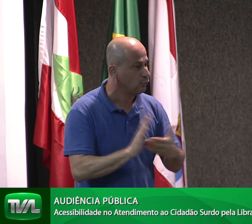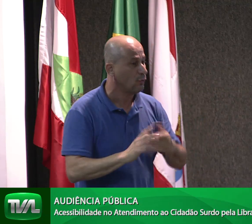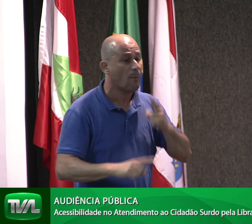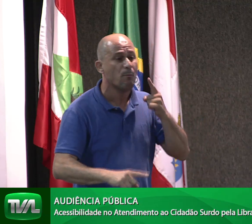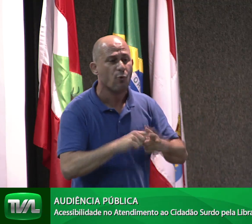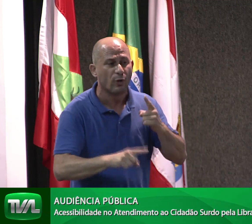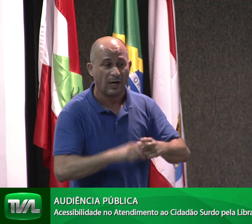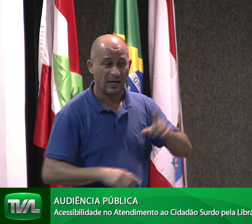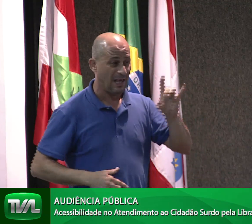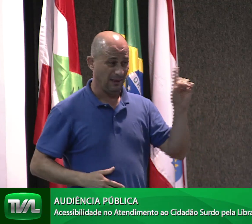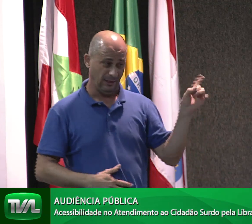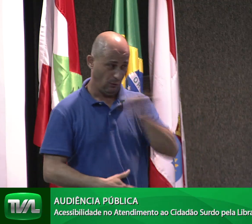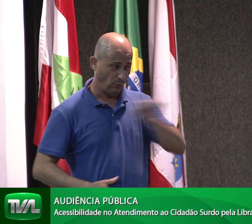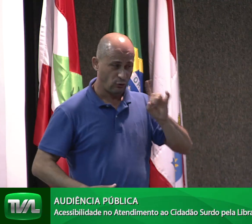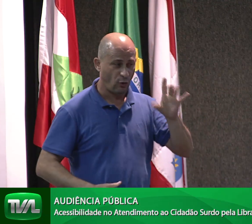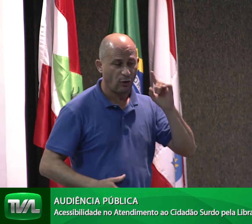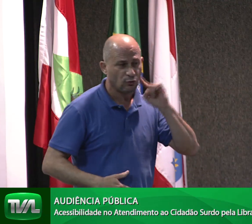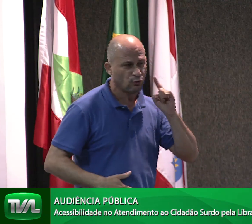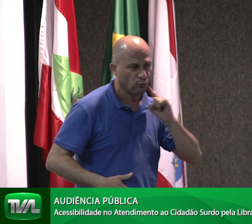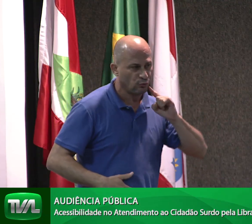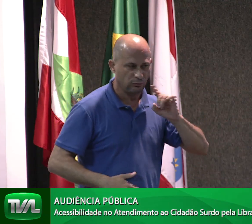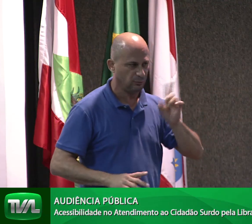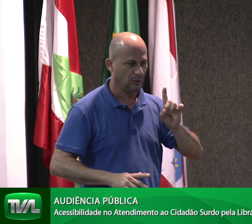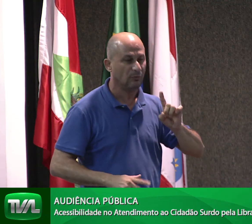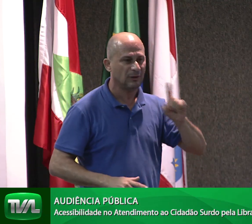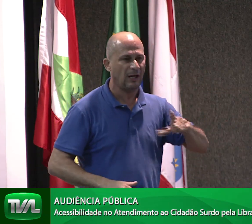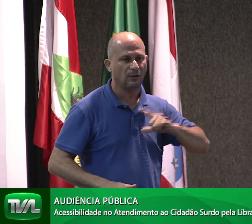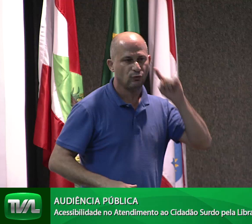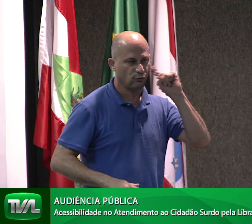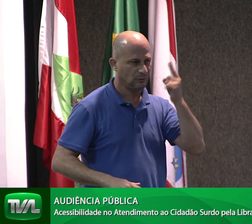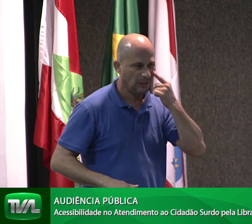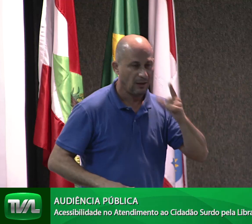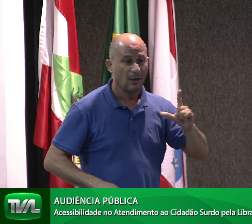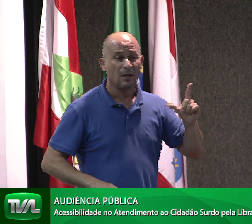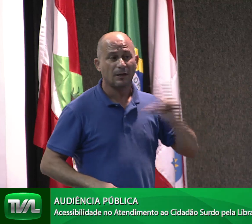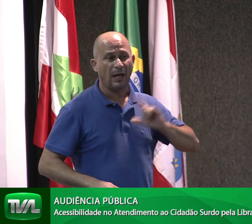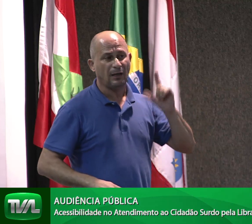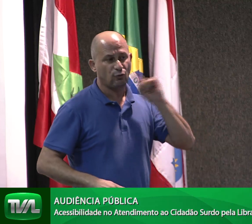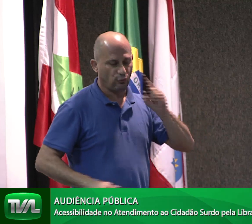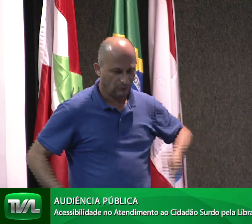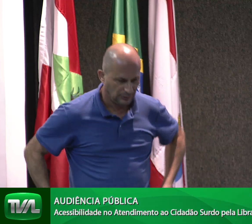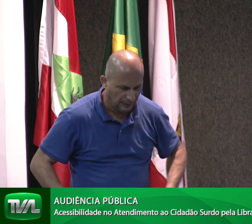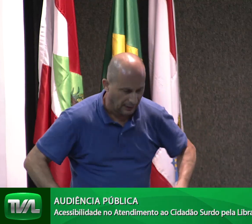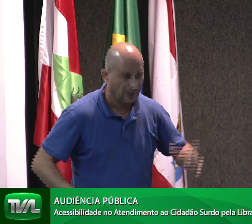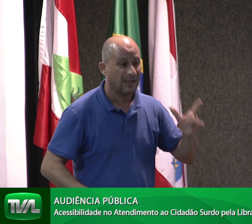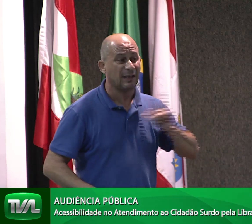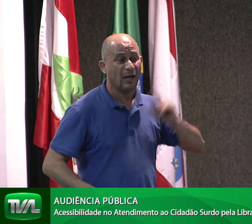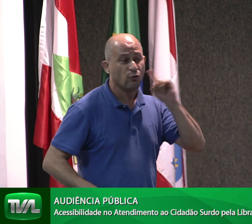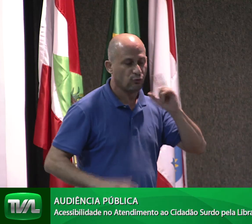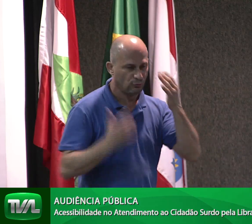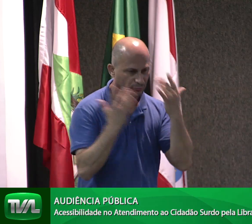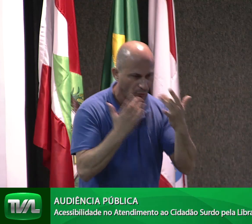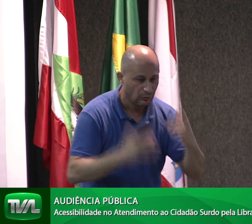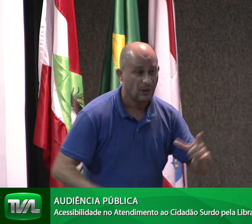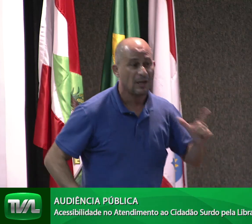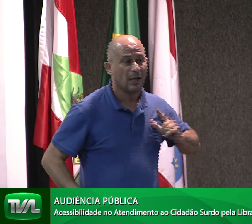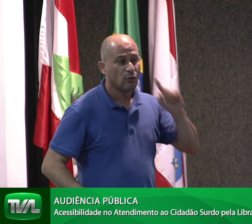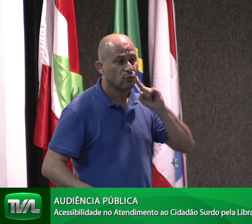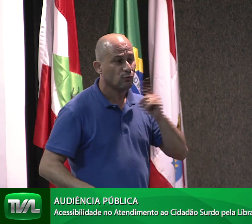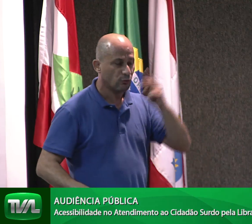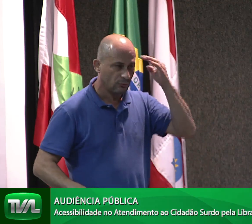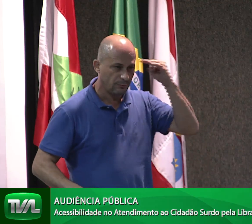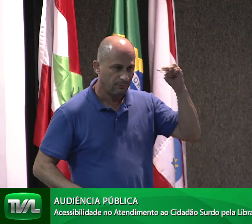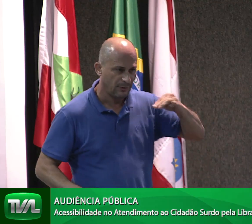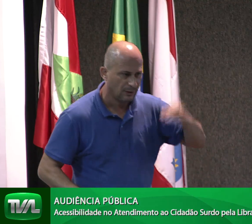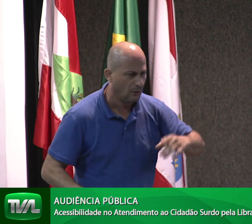paralisia cerebral, tudo isso. Porque não é só surdo. Existem surdos cegos, tem cadeirantes, tem